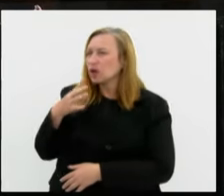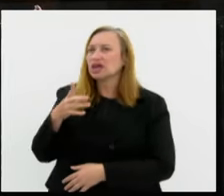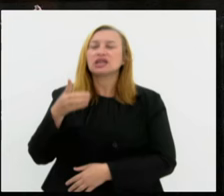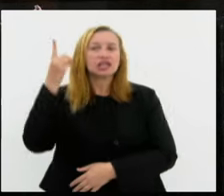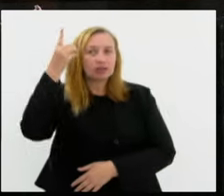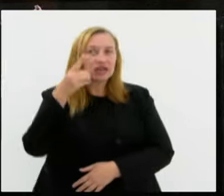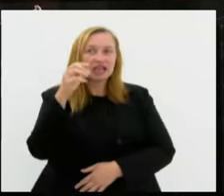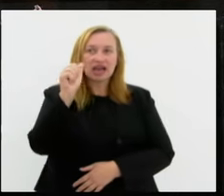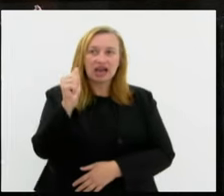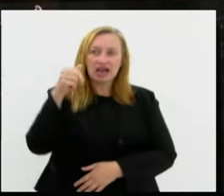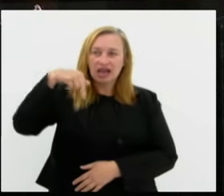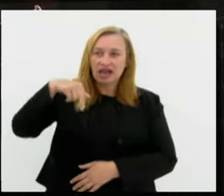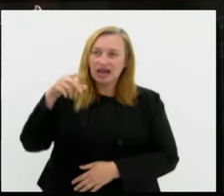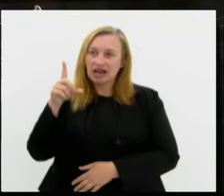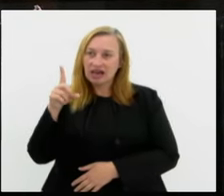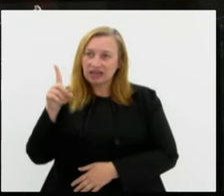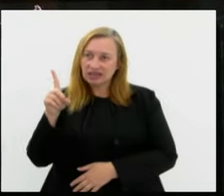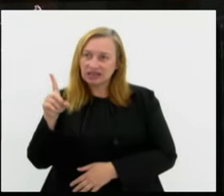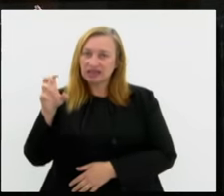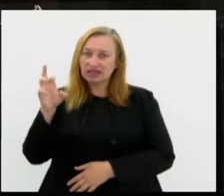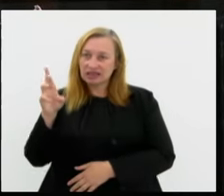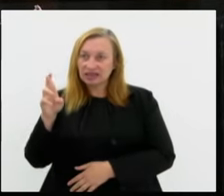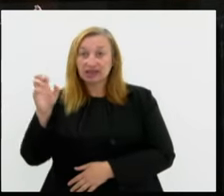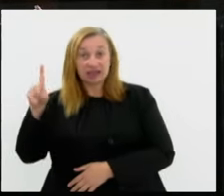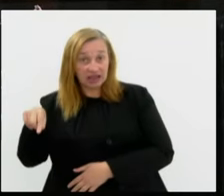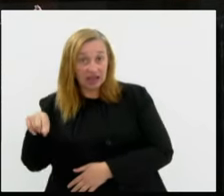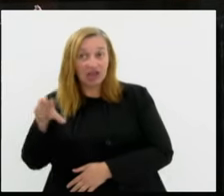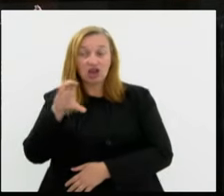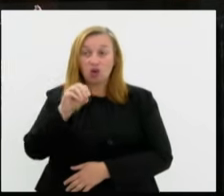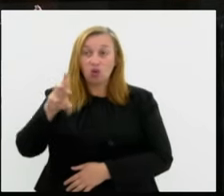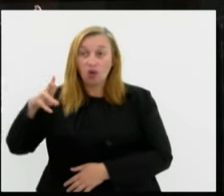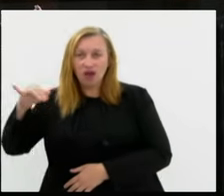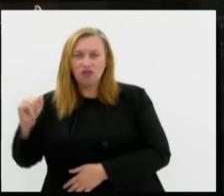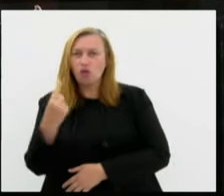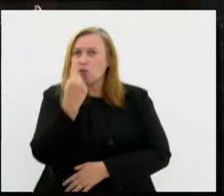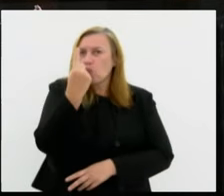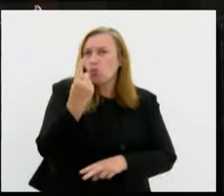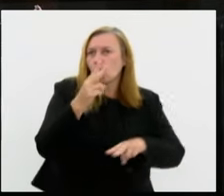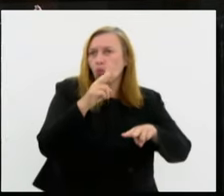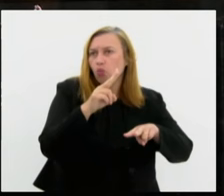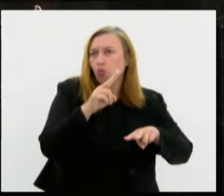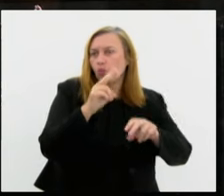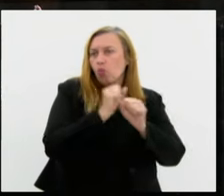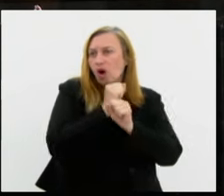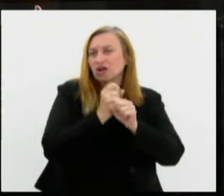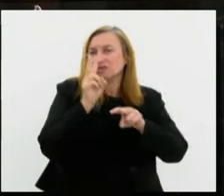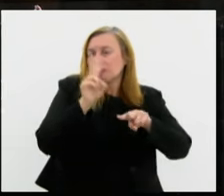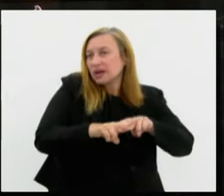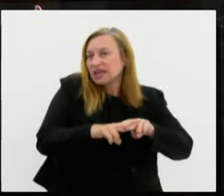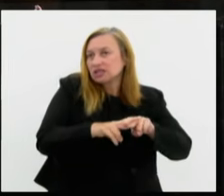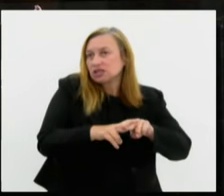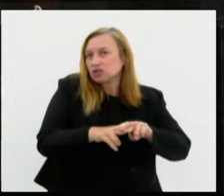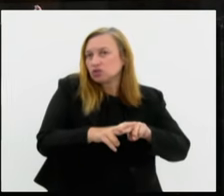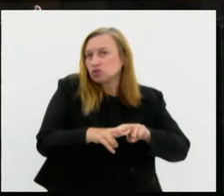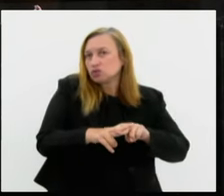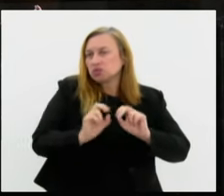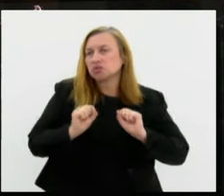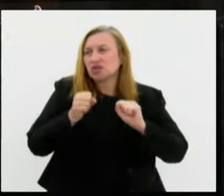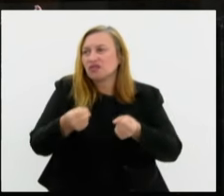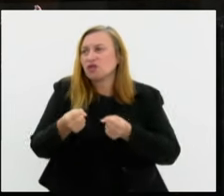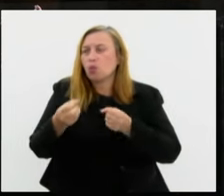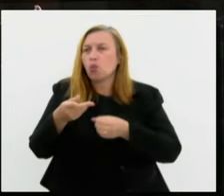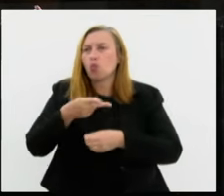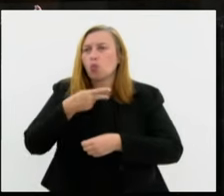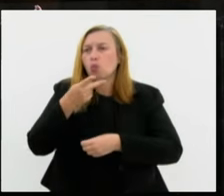Correia. Deputado André Correia ficou 1 ano preso, sem ser ouvido por nenhuma